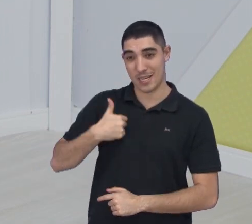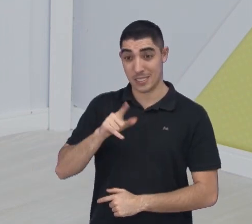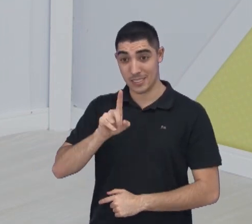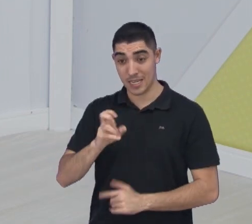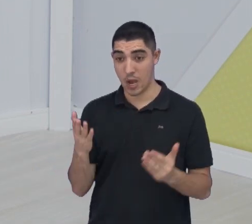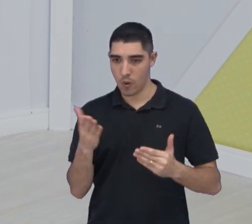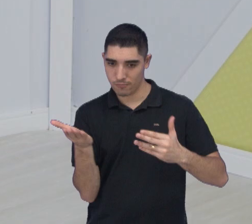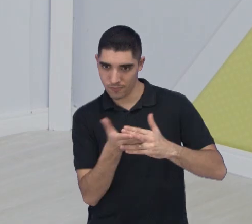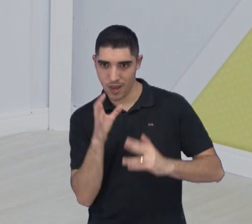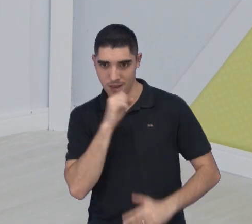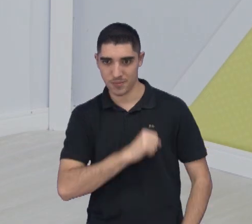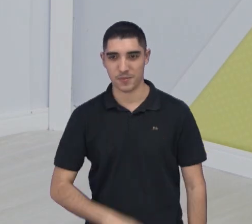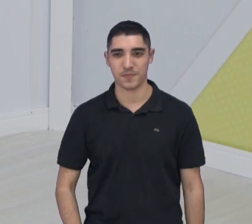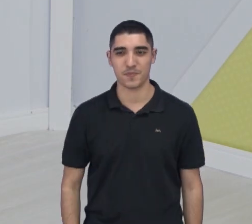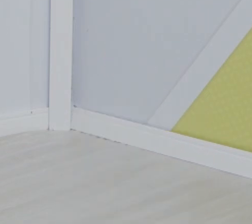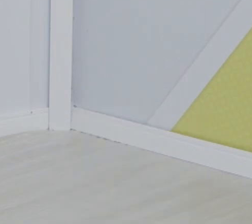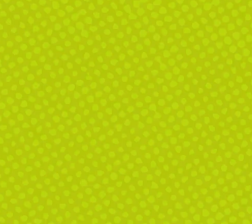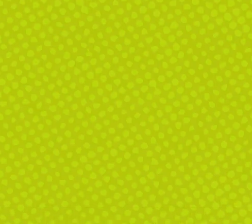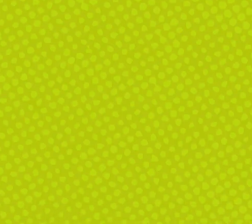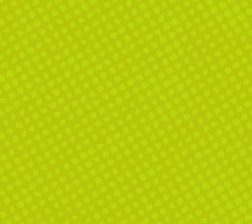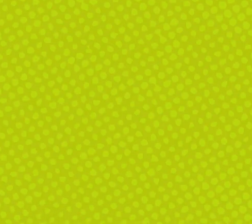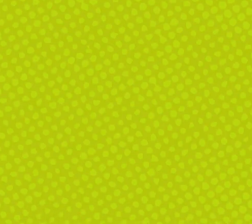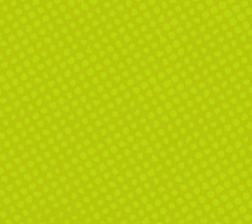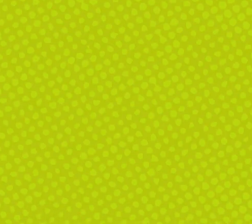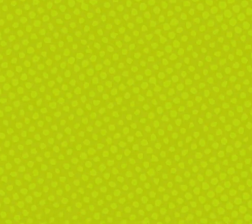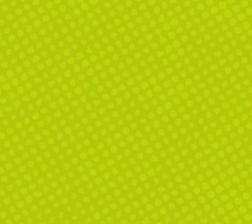daí, já já voltamos.